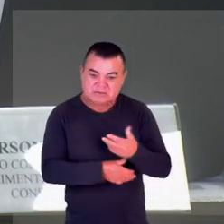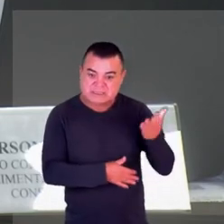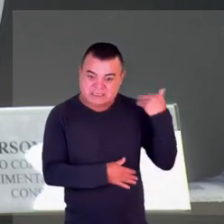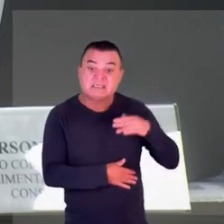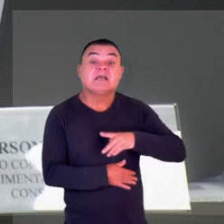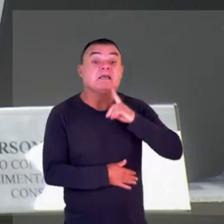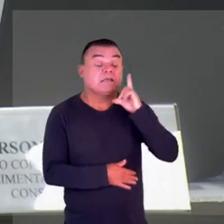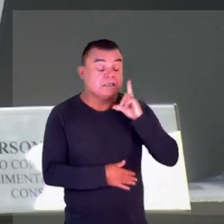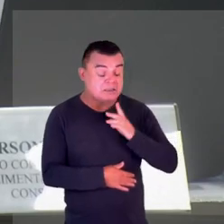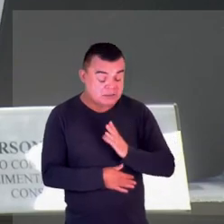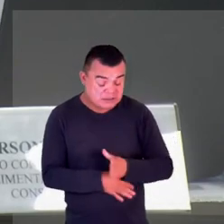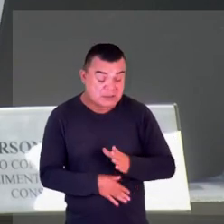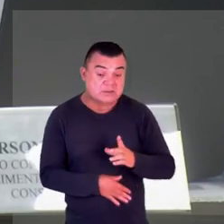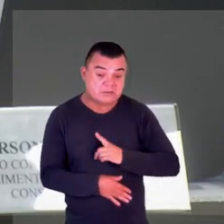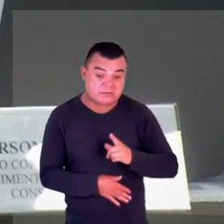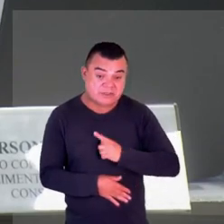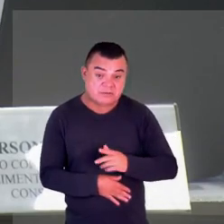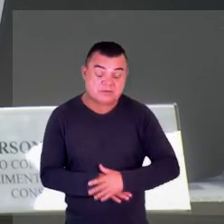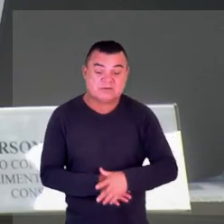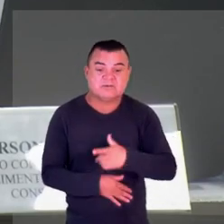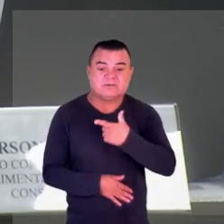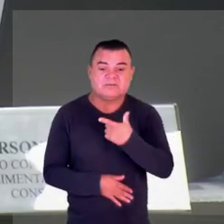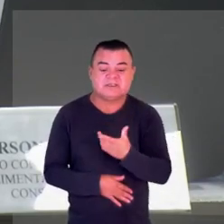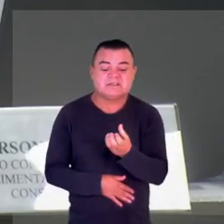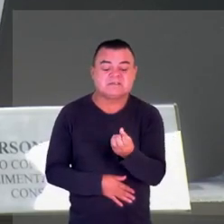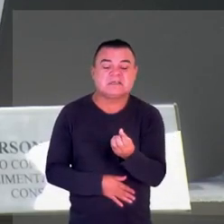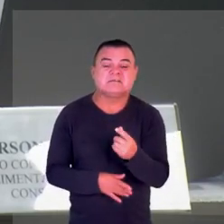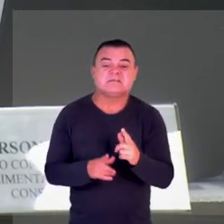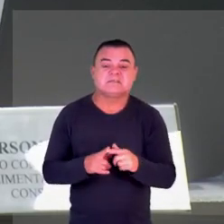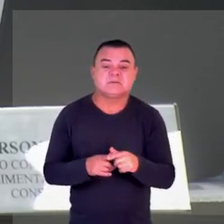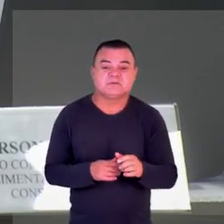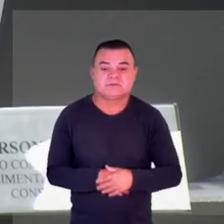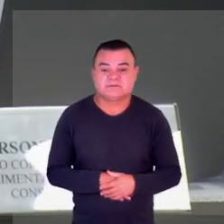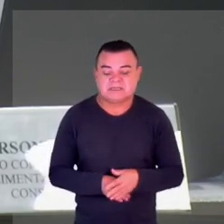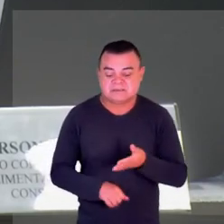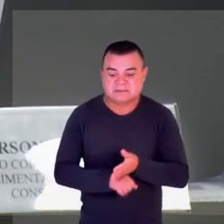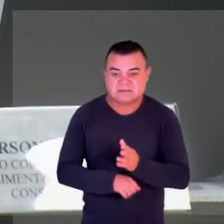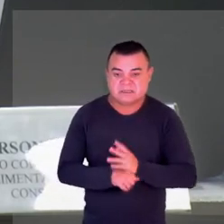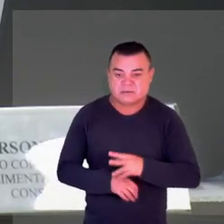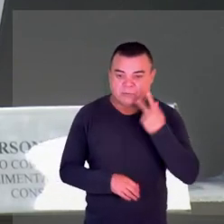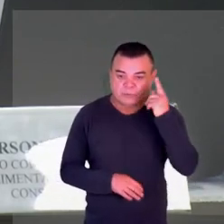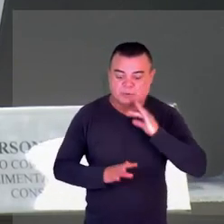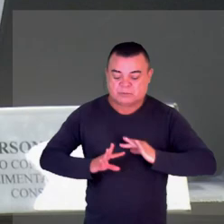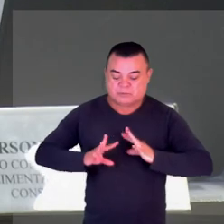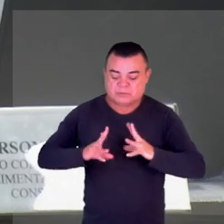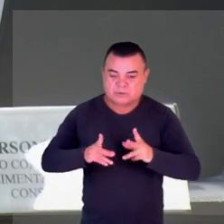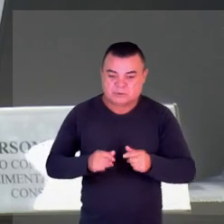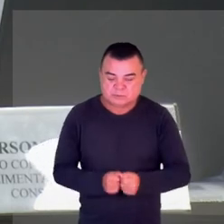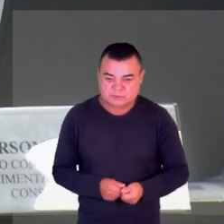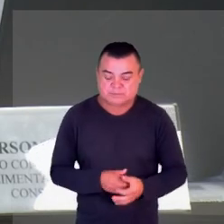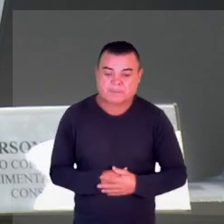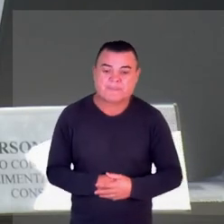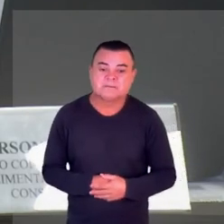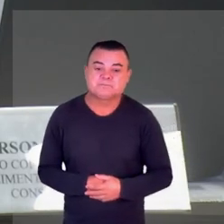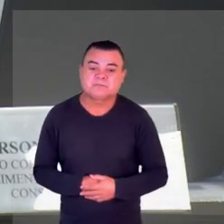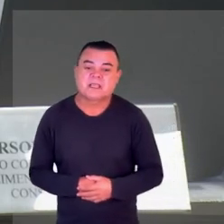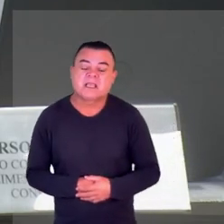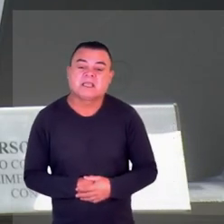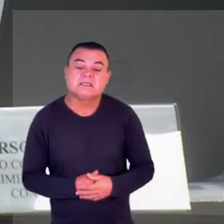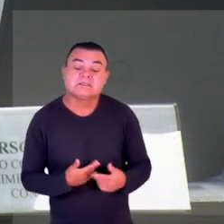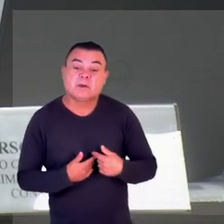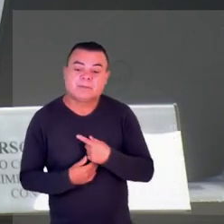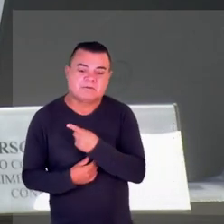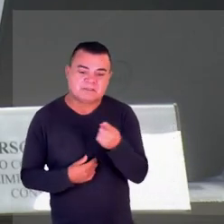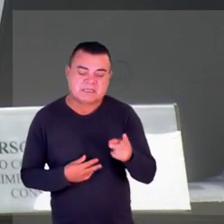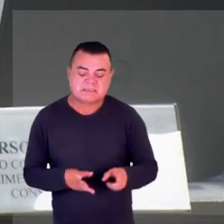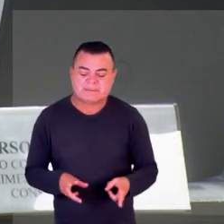amplamente eh acessado por todas e todos então eh só para vocês terem uma ideia essas cadeias que